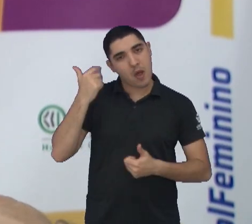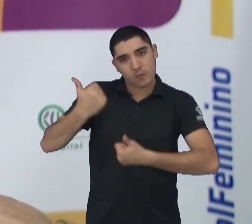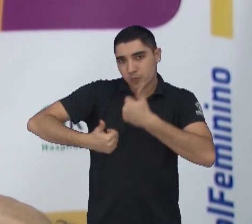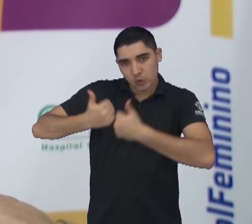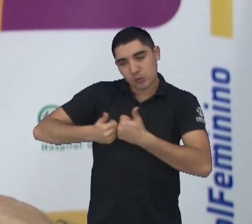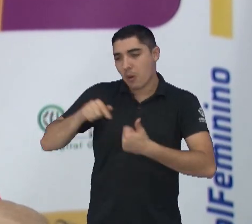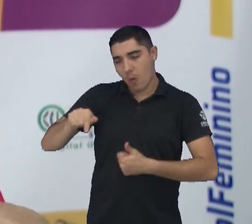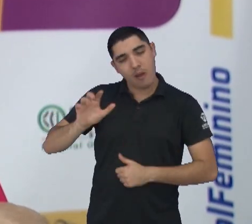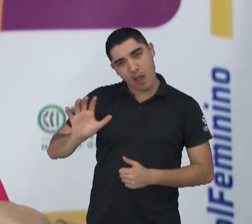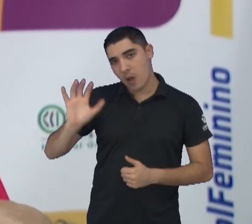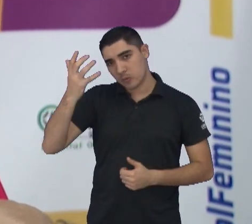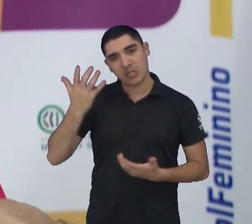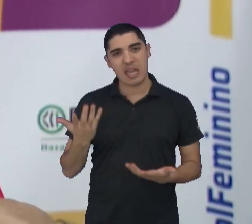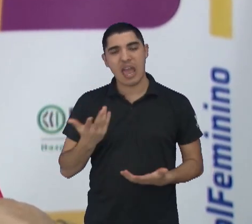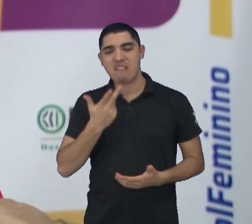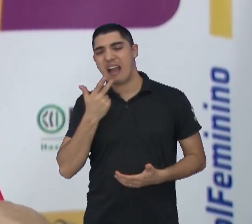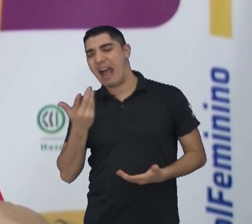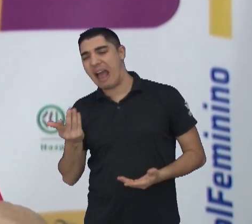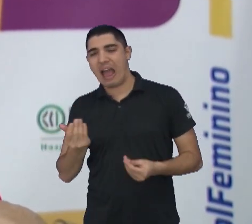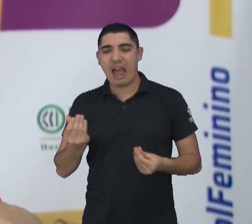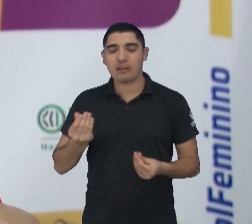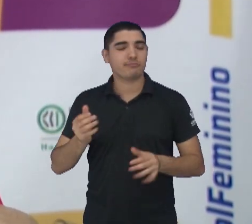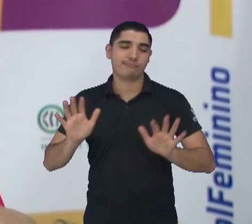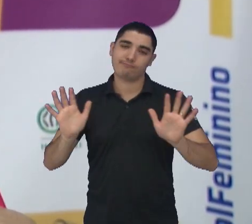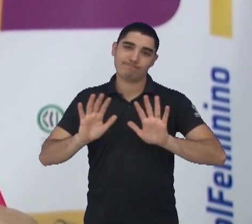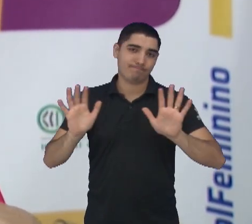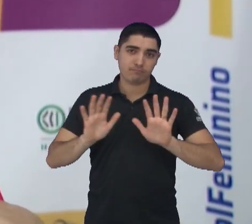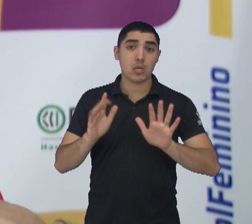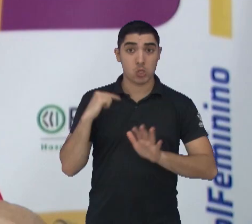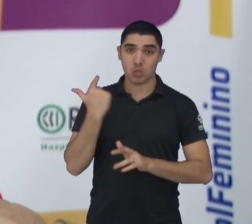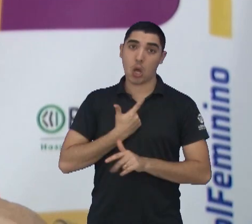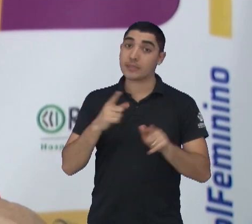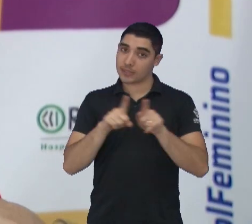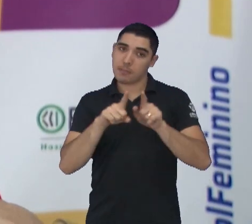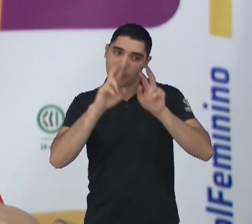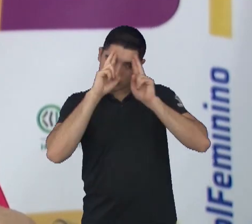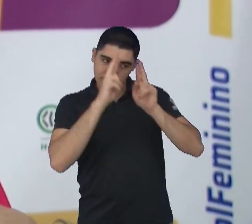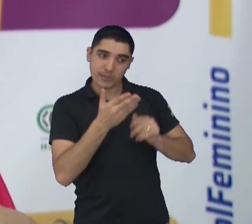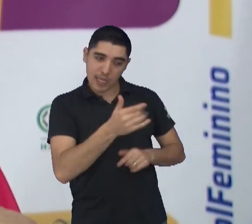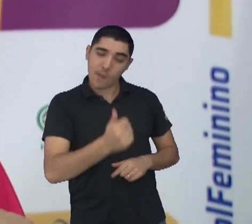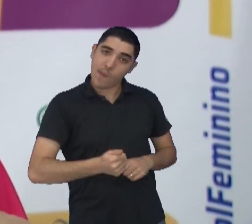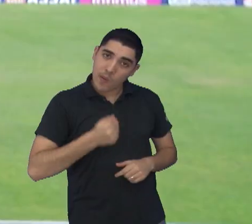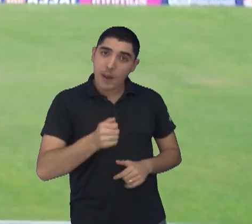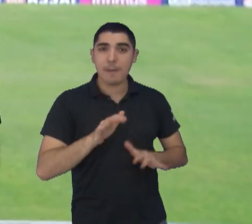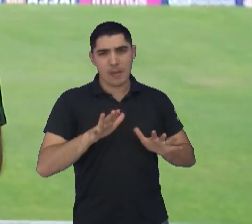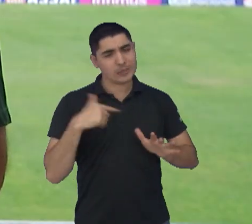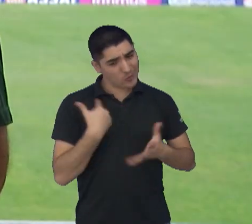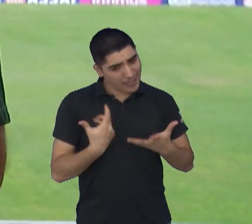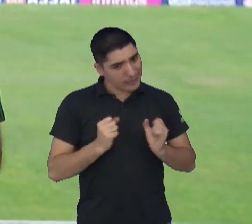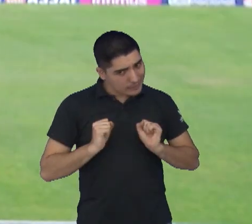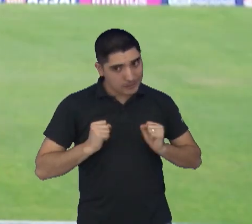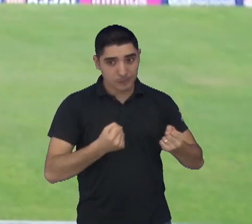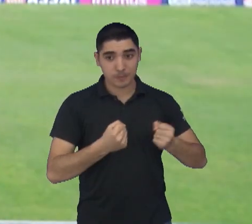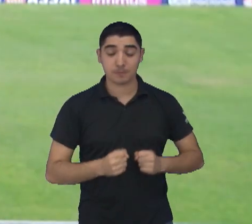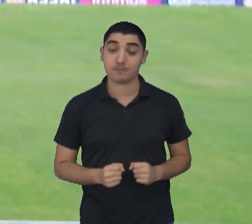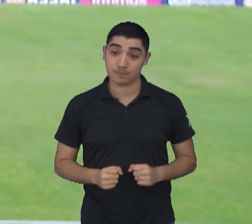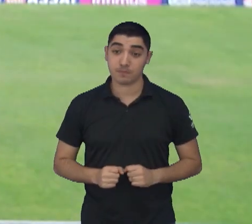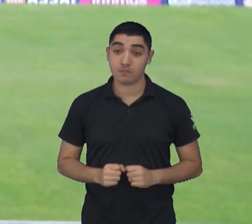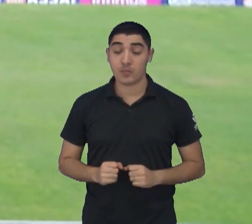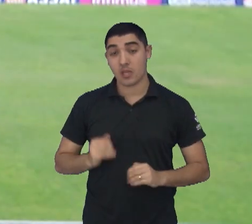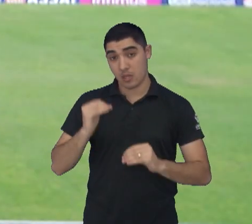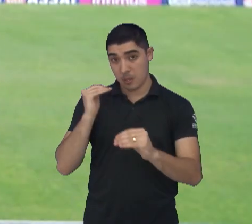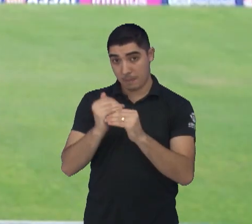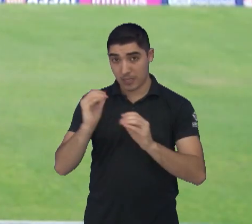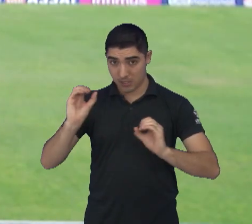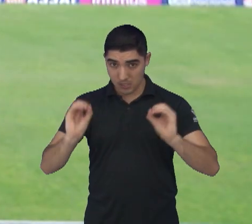não tem A nem B, né? Respeitamos muito o Araraquara, mas a gente quer fazer o nosso futebol também. Com um empate sem gols, as